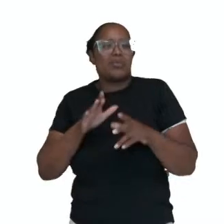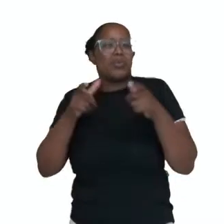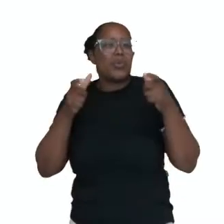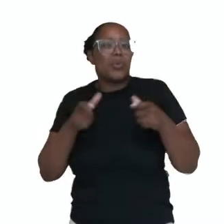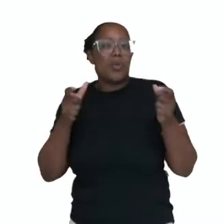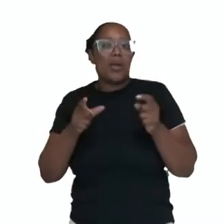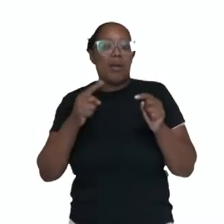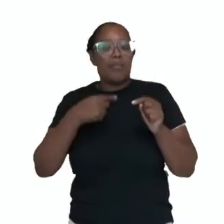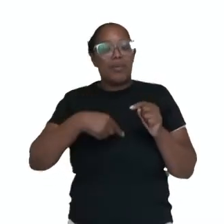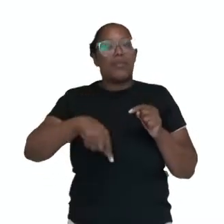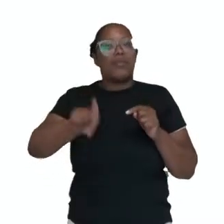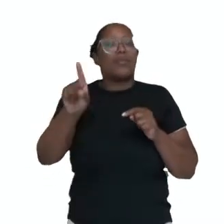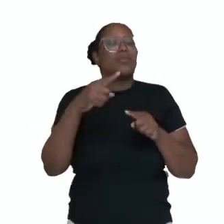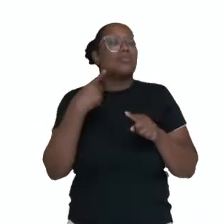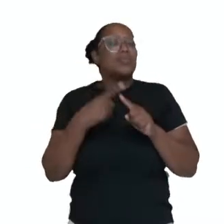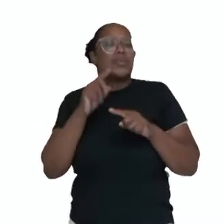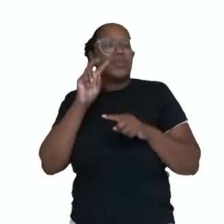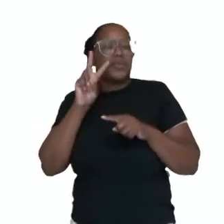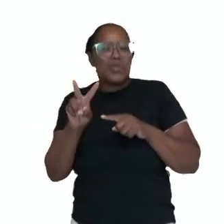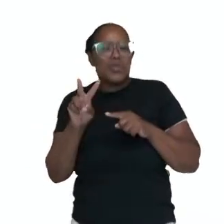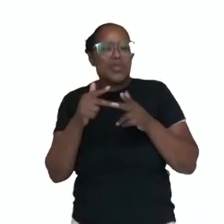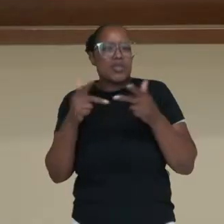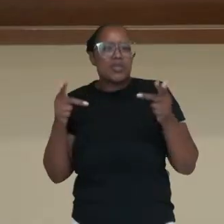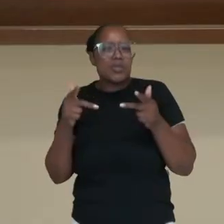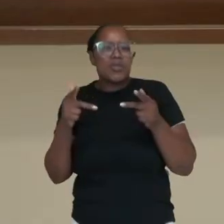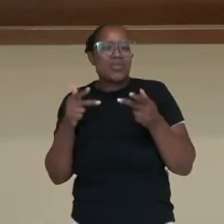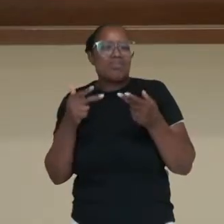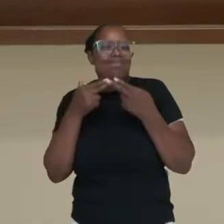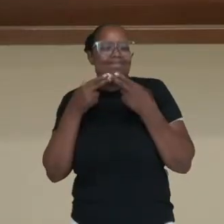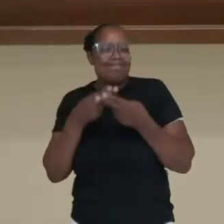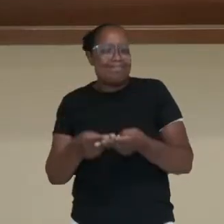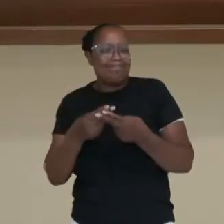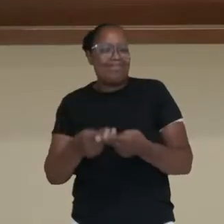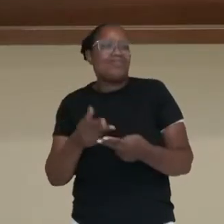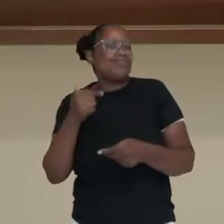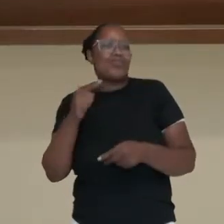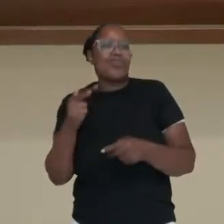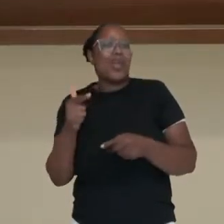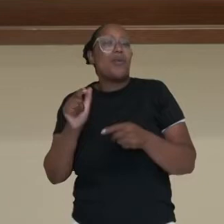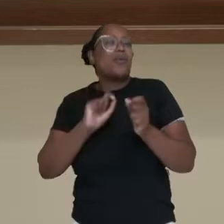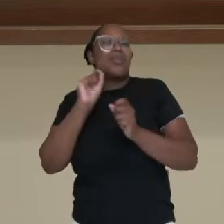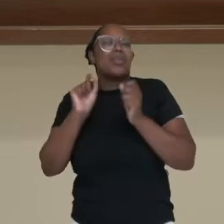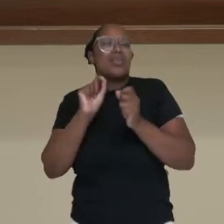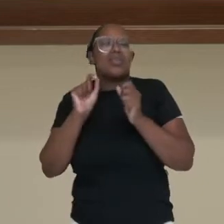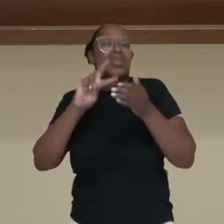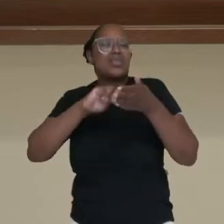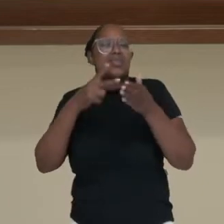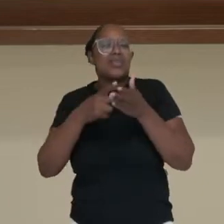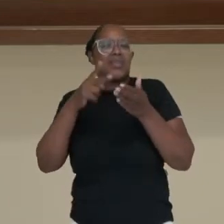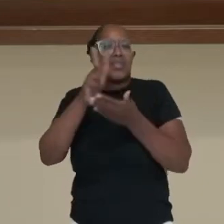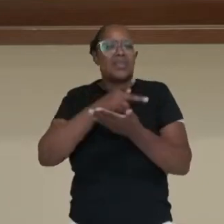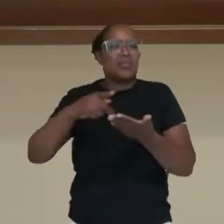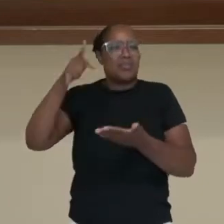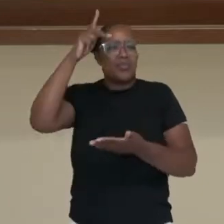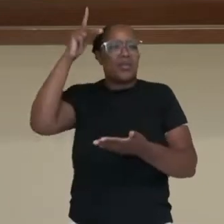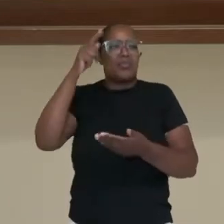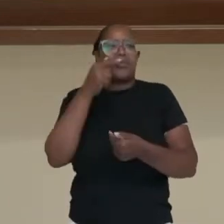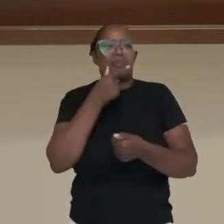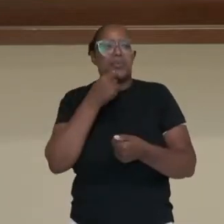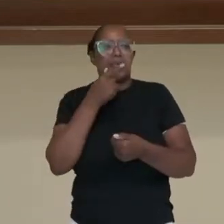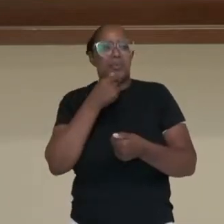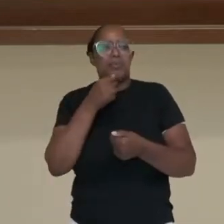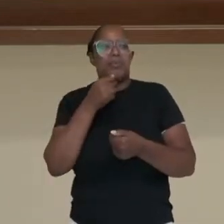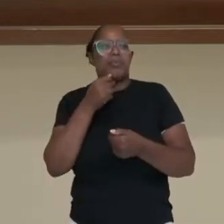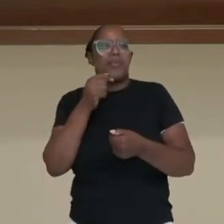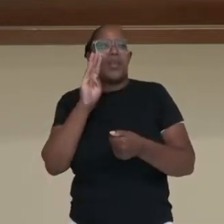da roda com impaciência? Professora, o que significa aí esse poema do Brecht, né? Veja só que ele fala assim pra gente, ó: